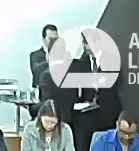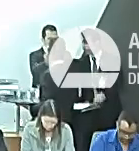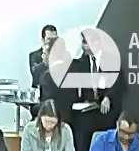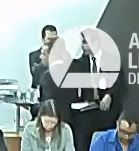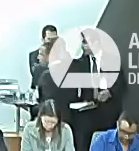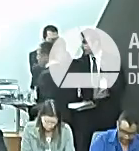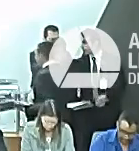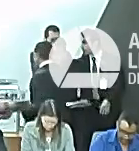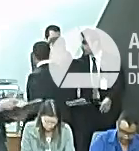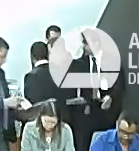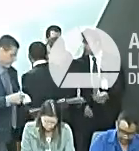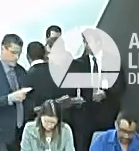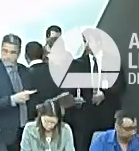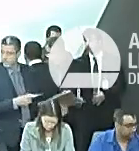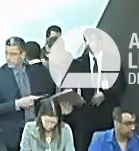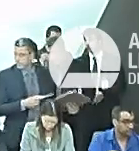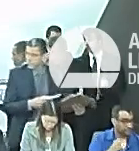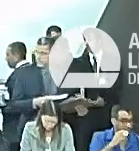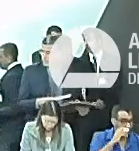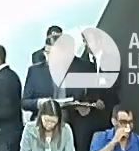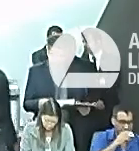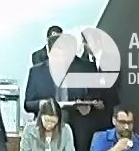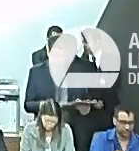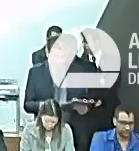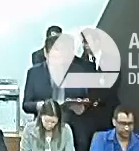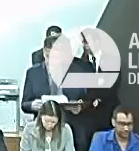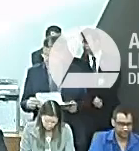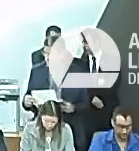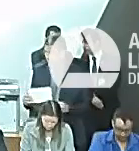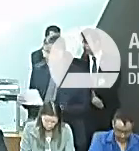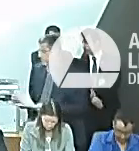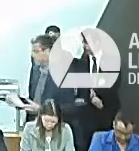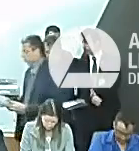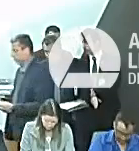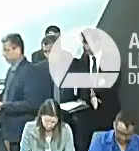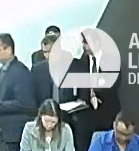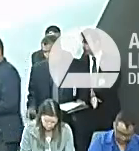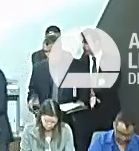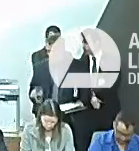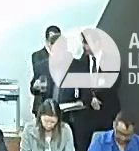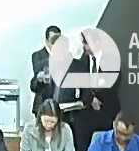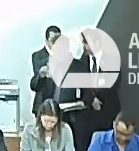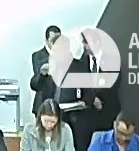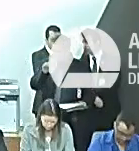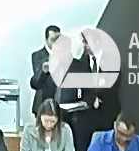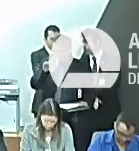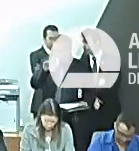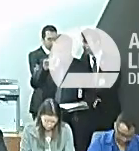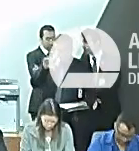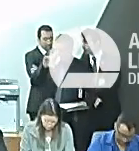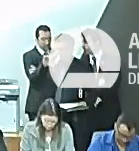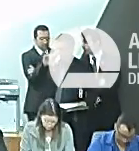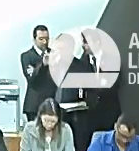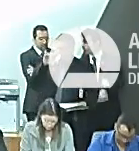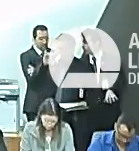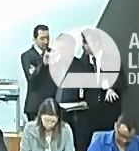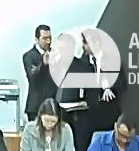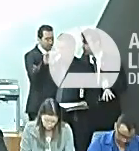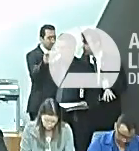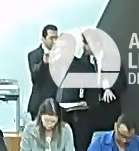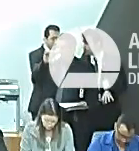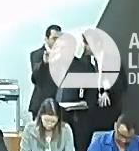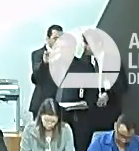presidência que foram devidamente convidados pela comissão também convida para tomar assento